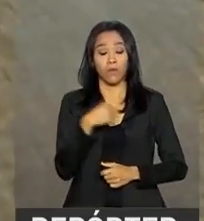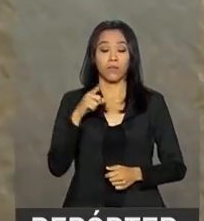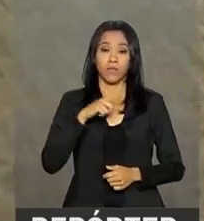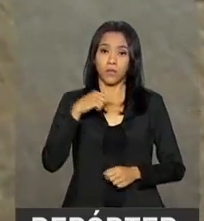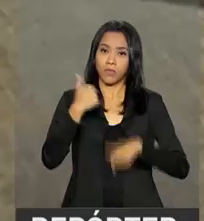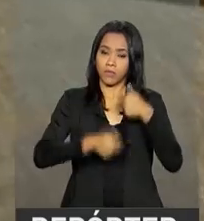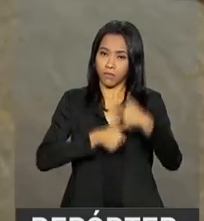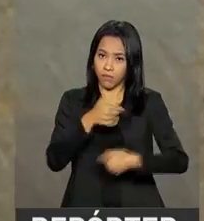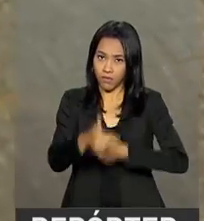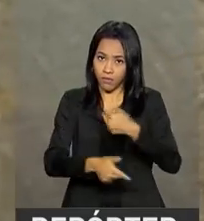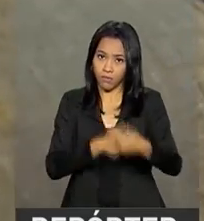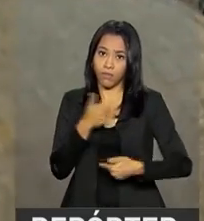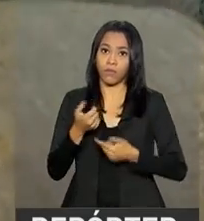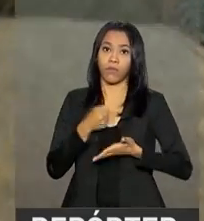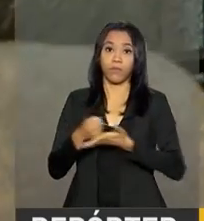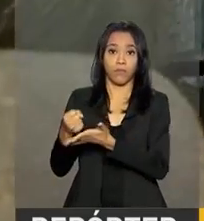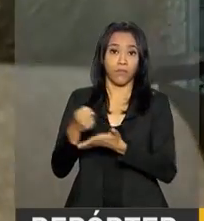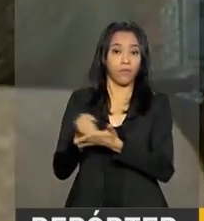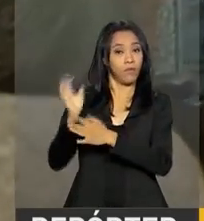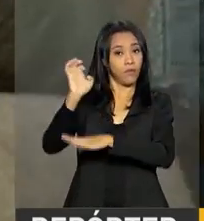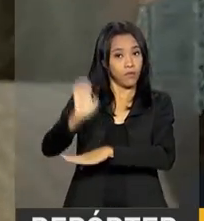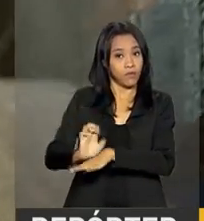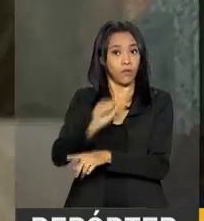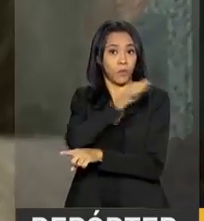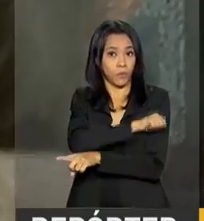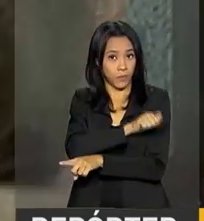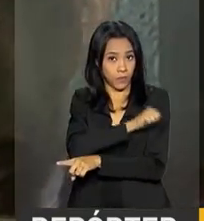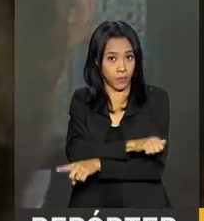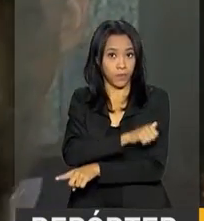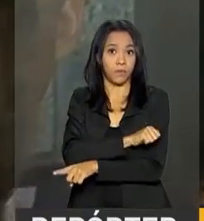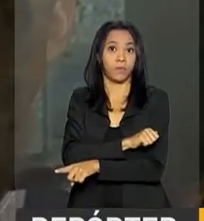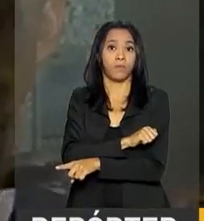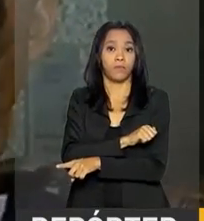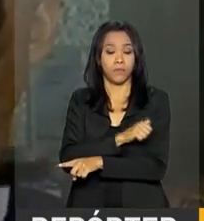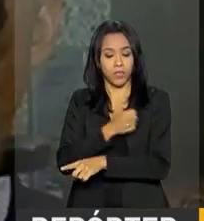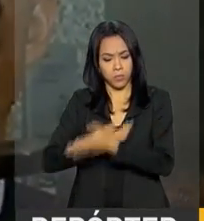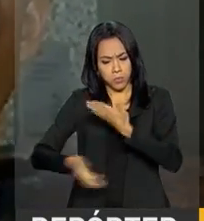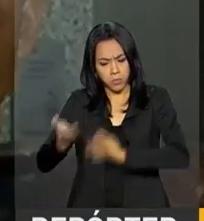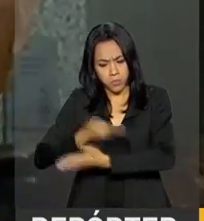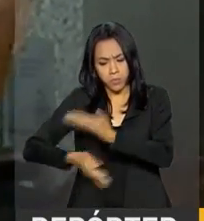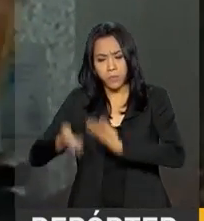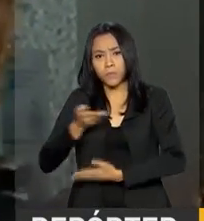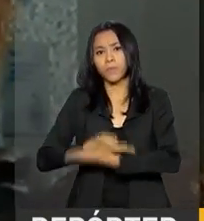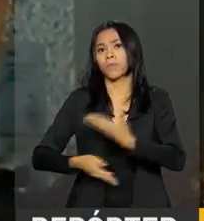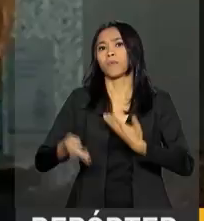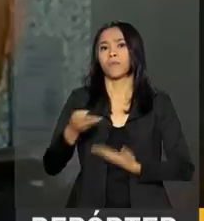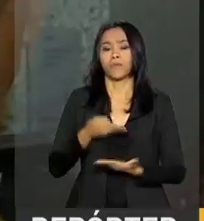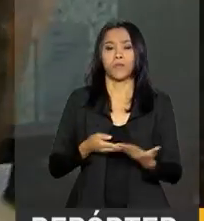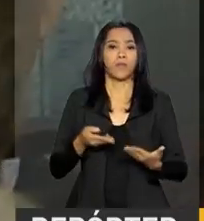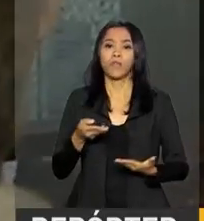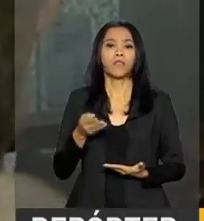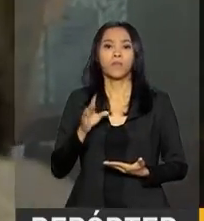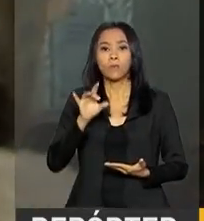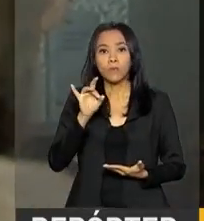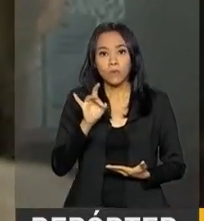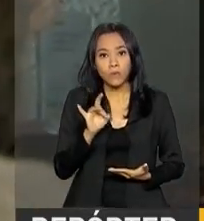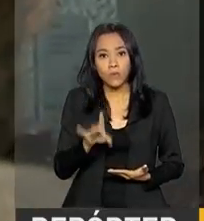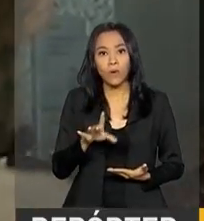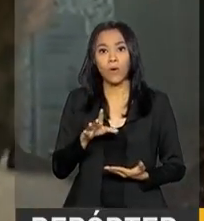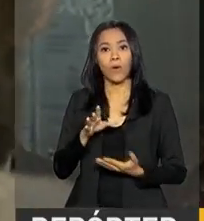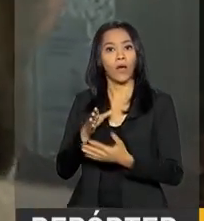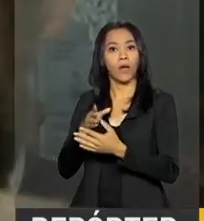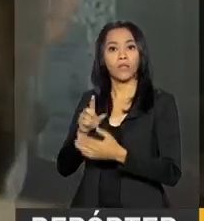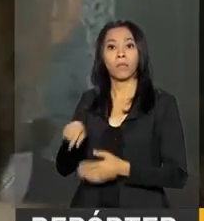o estado do rio de uma forma intensa não ou apenas após a intervenção